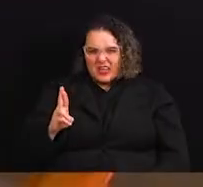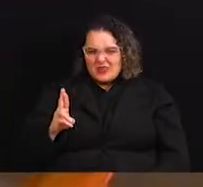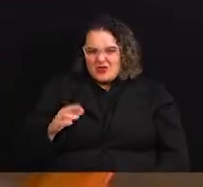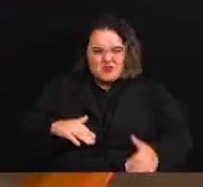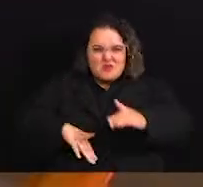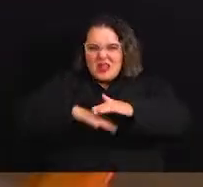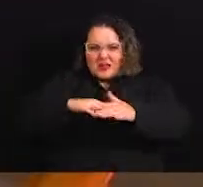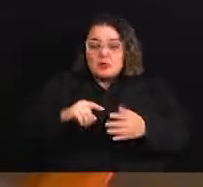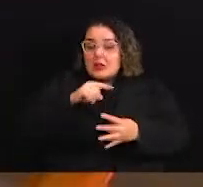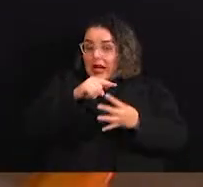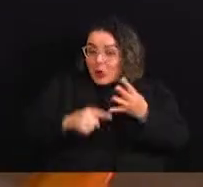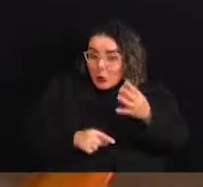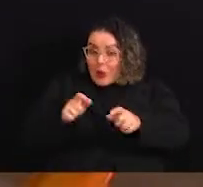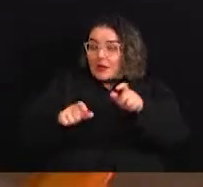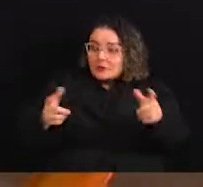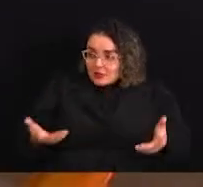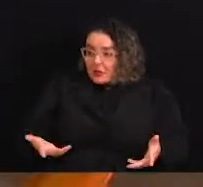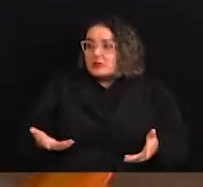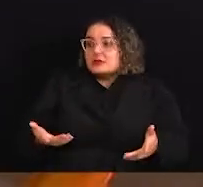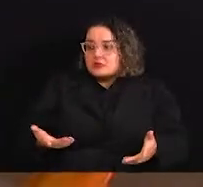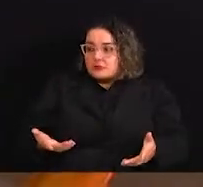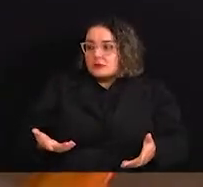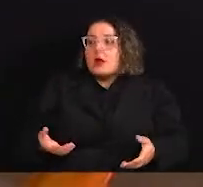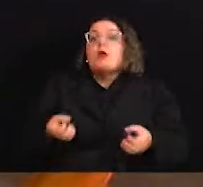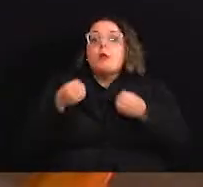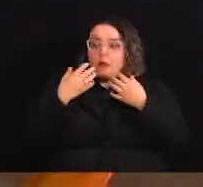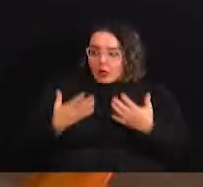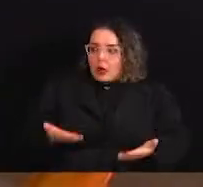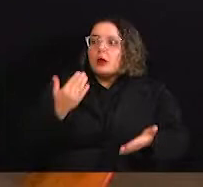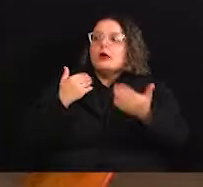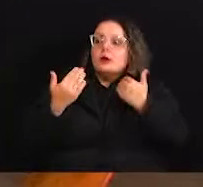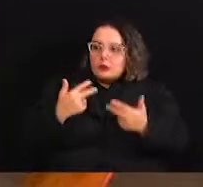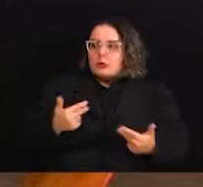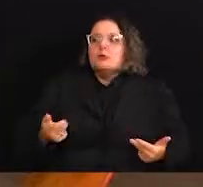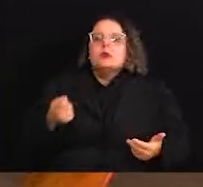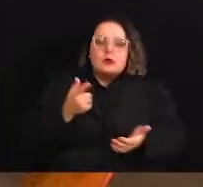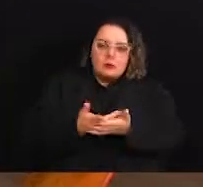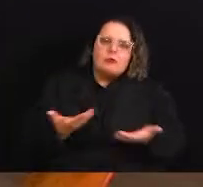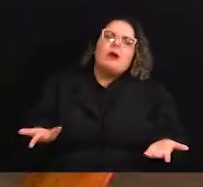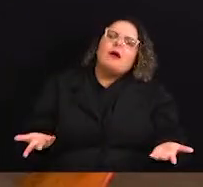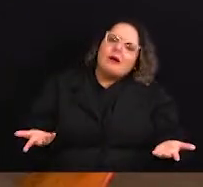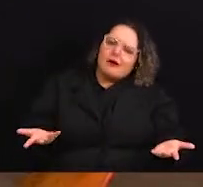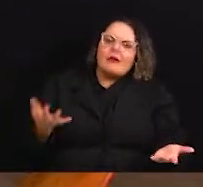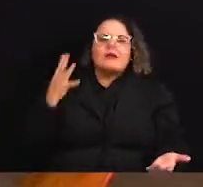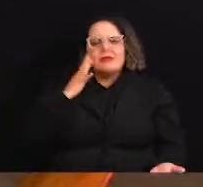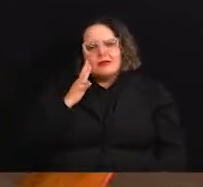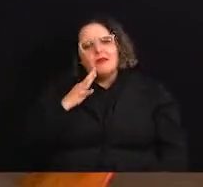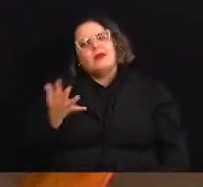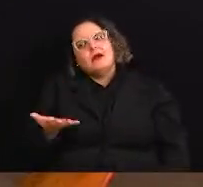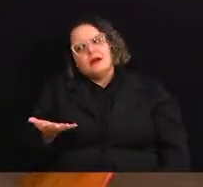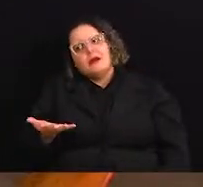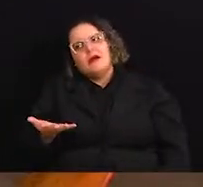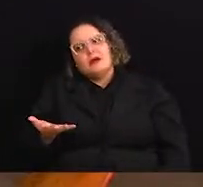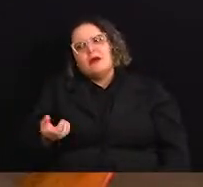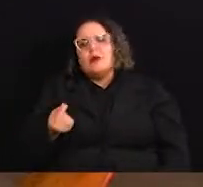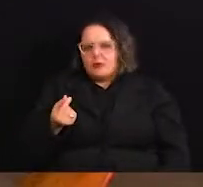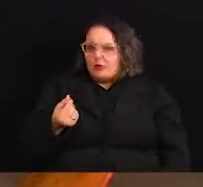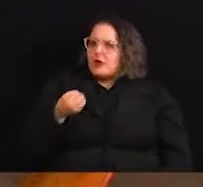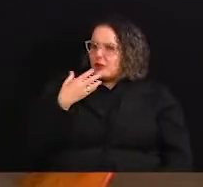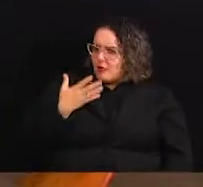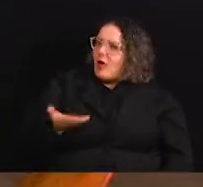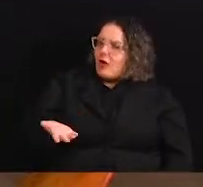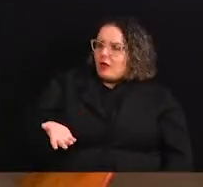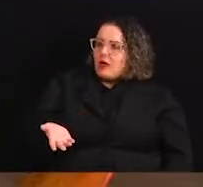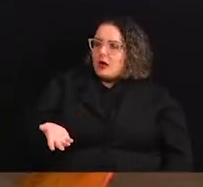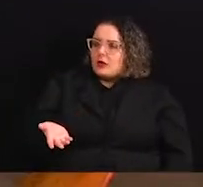R$30. R$30 pra 4 pessoas, bem servido. Gente, tá legal, não tá? Um preço bom,